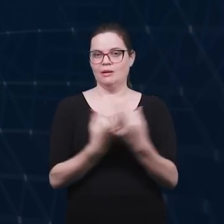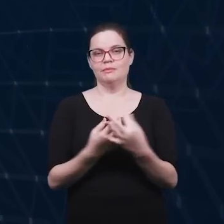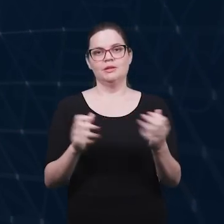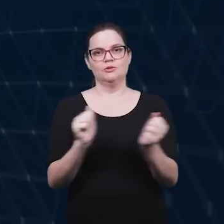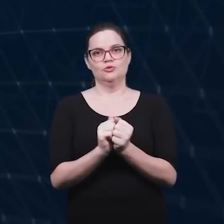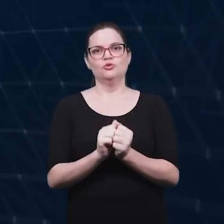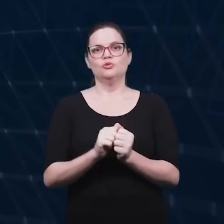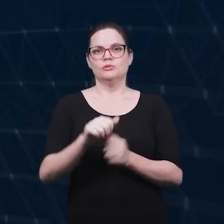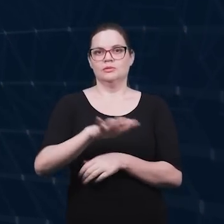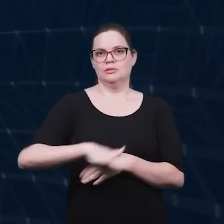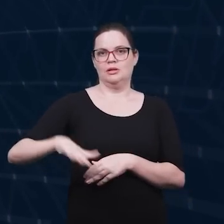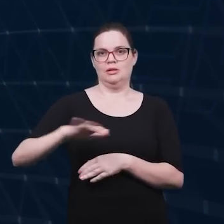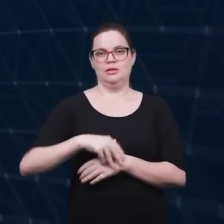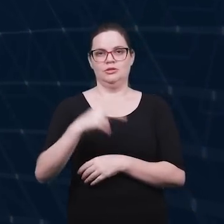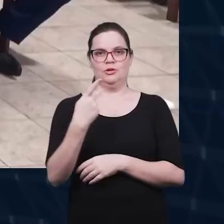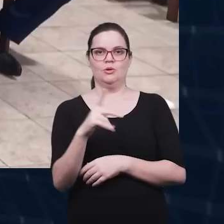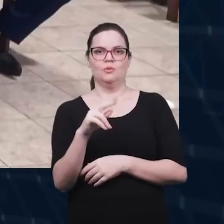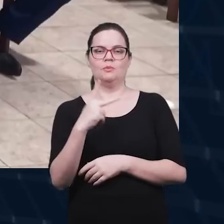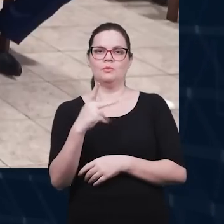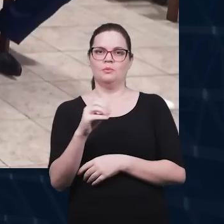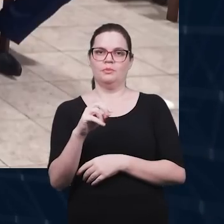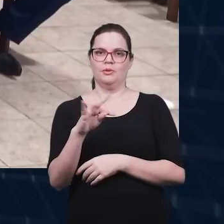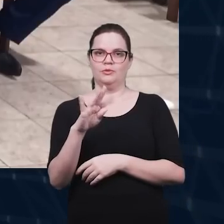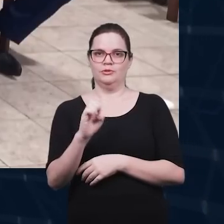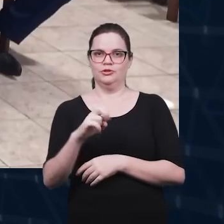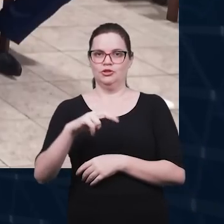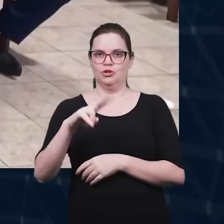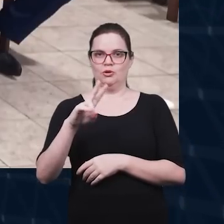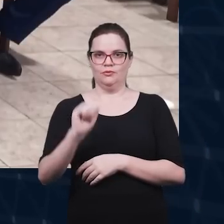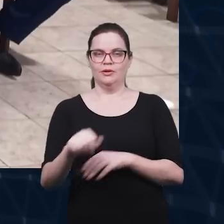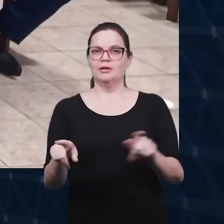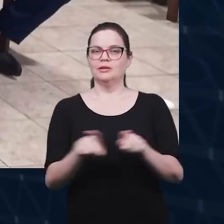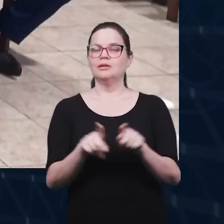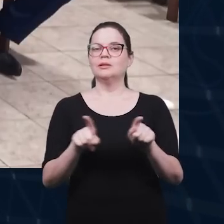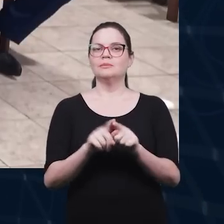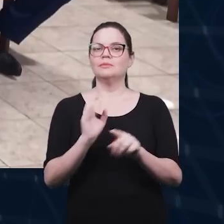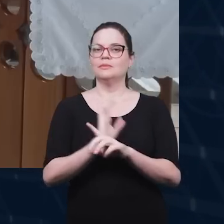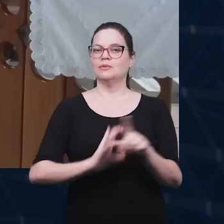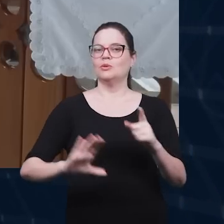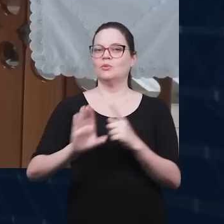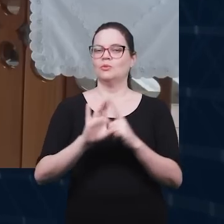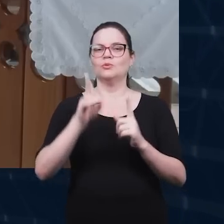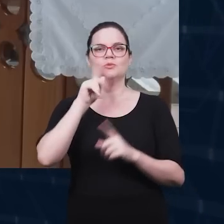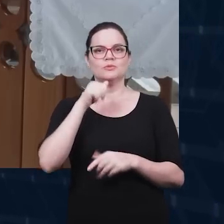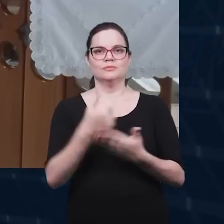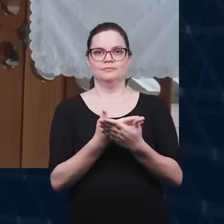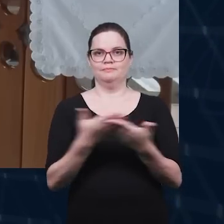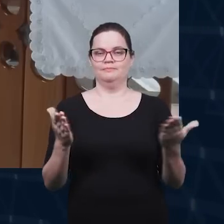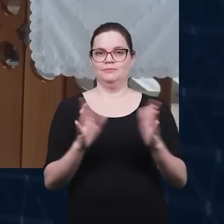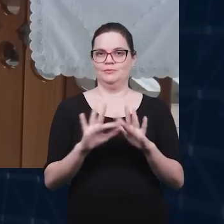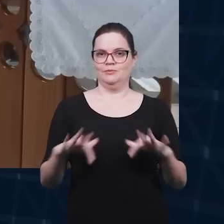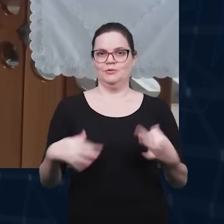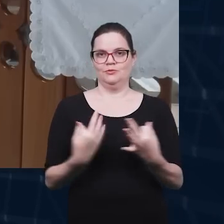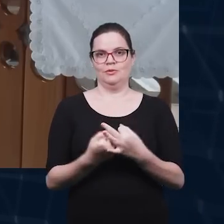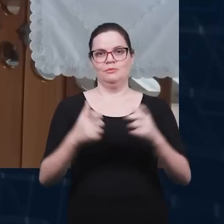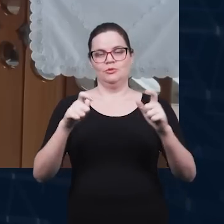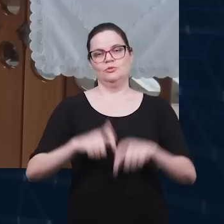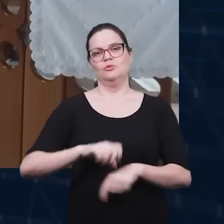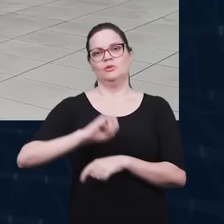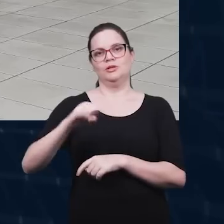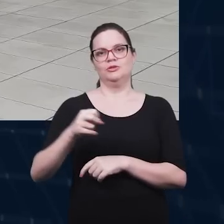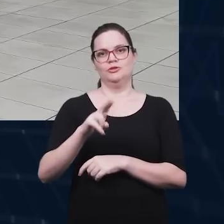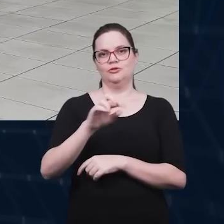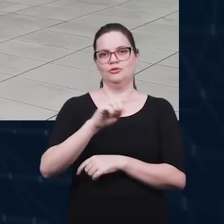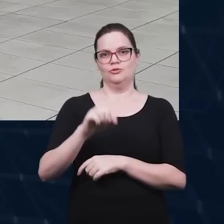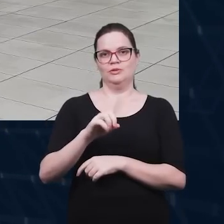de Ponte Nova e Piedade. Culto de ceia com pastores e familiares da região de Bandeirantes, em Juiz de Fora, Minas